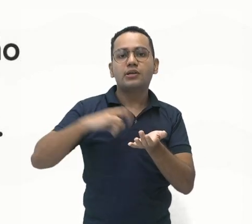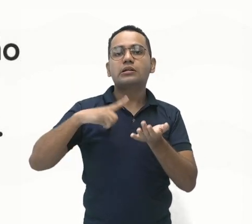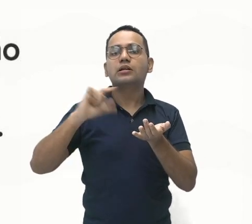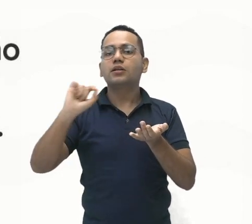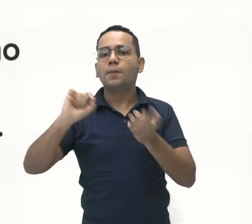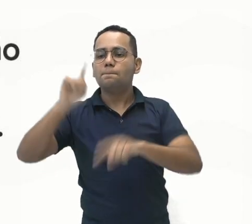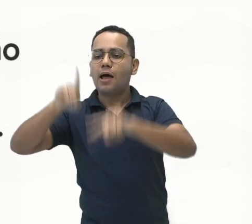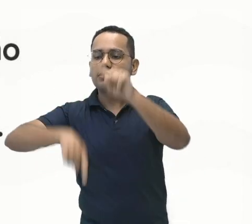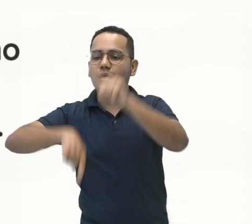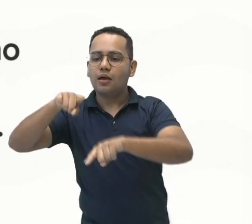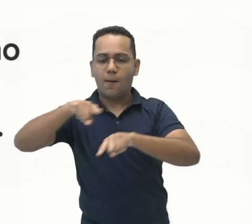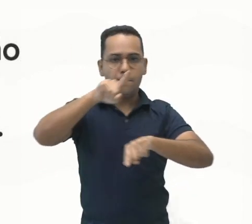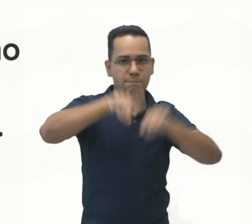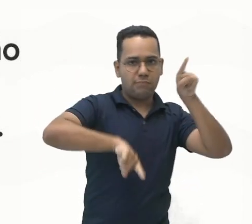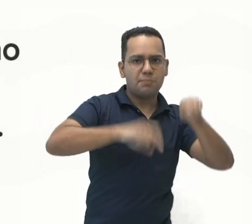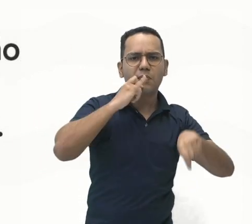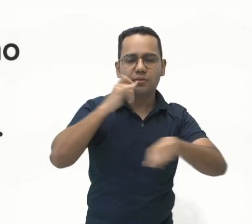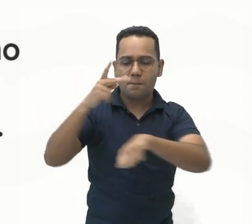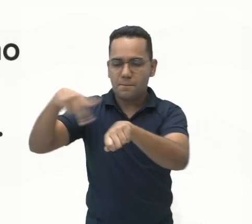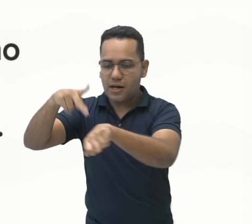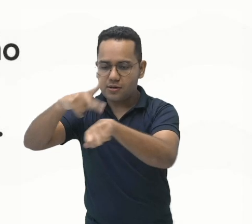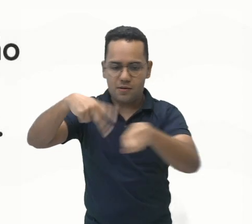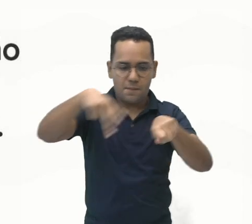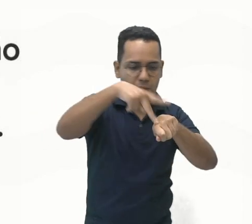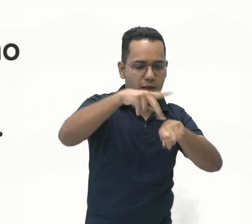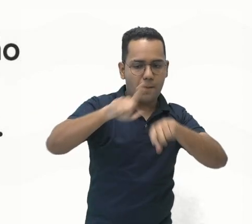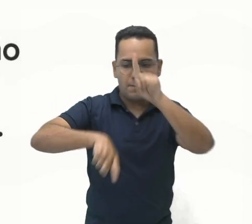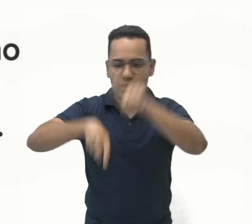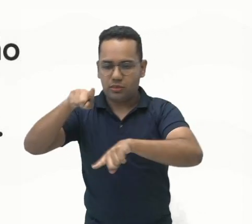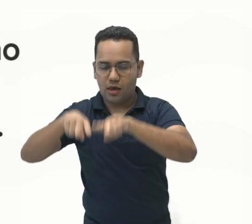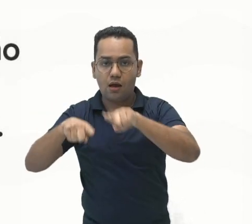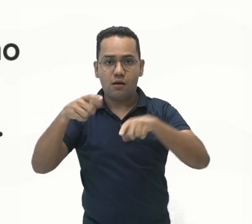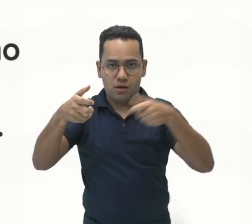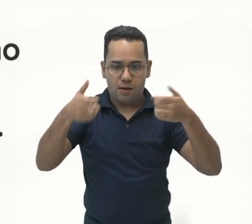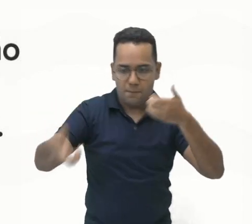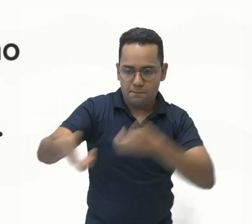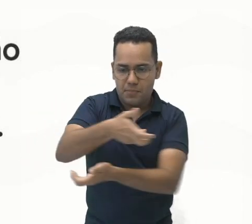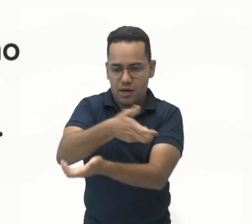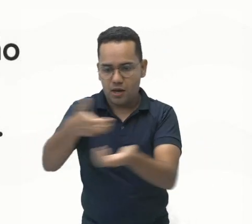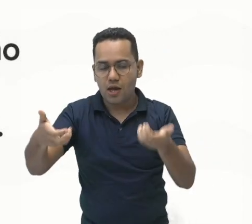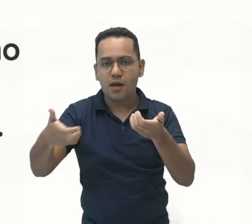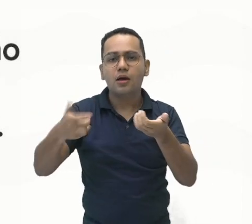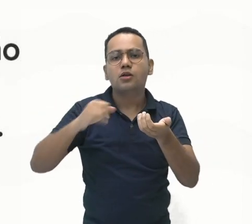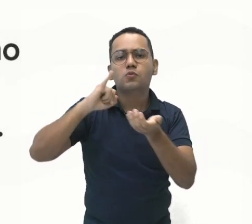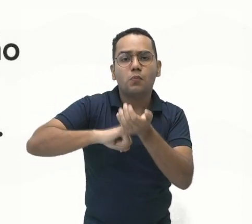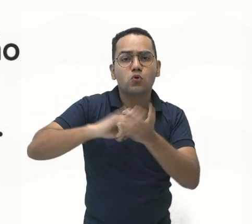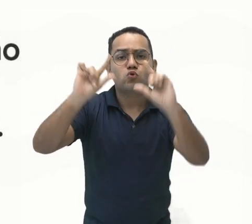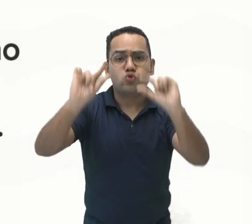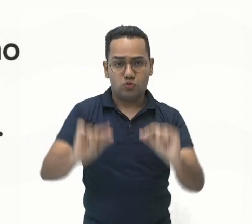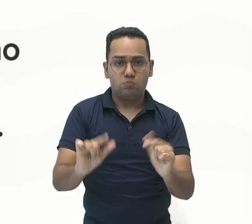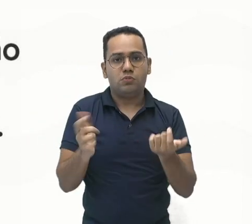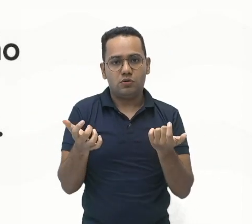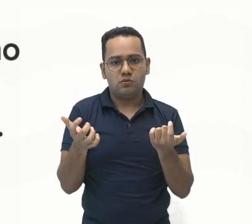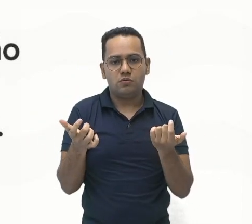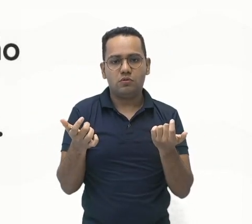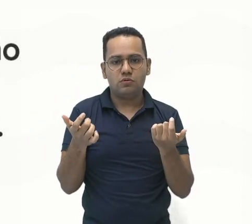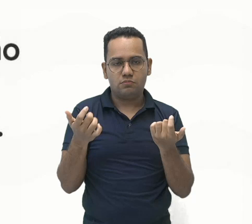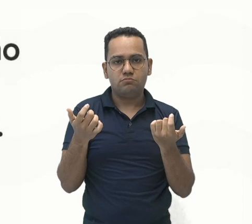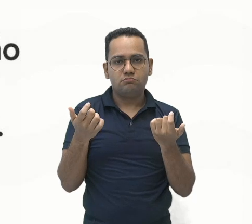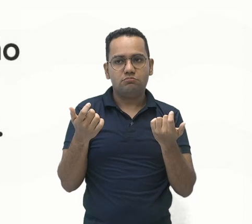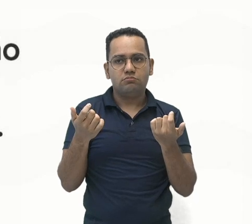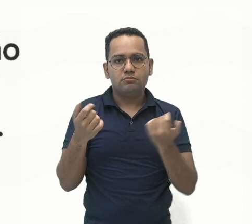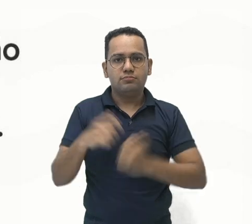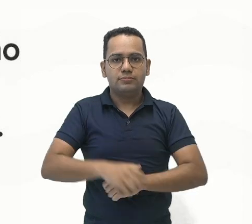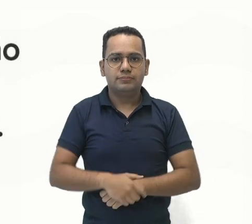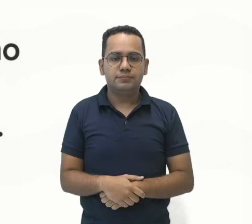impostos cobrados ali para que os produtos circulem de um país para o outro. Os países, para proteger sua economia, eles acabam